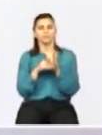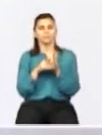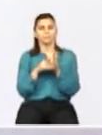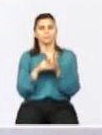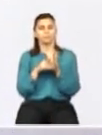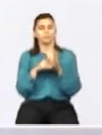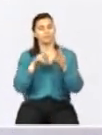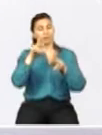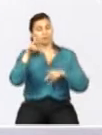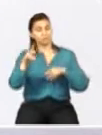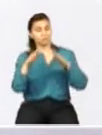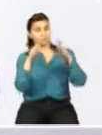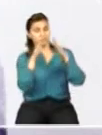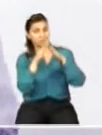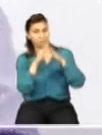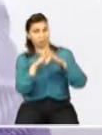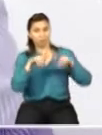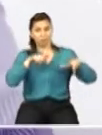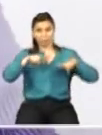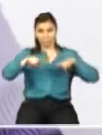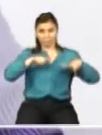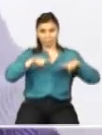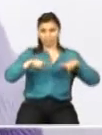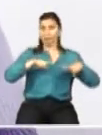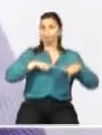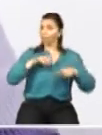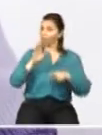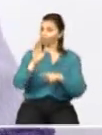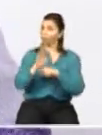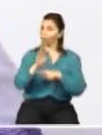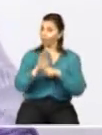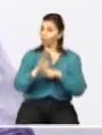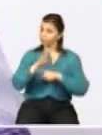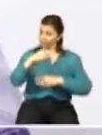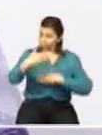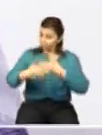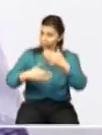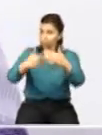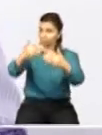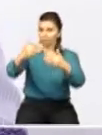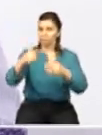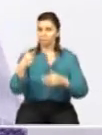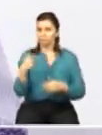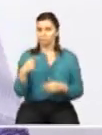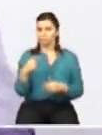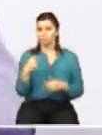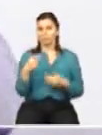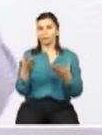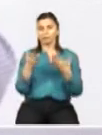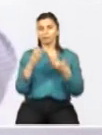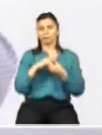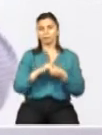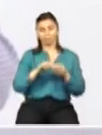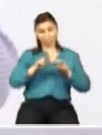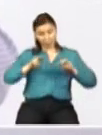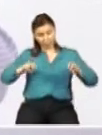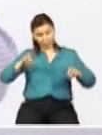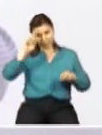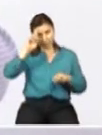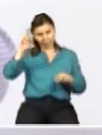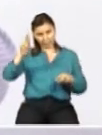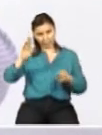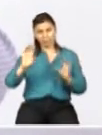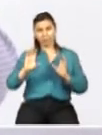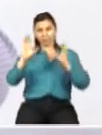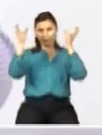todos que aqui moram, que trabalham, têm contribuído para o avanço de Sete Lagoas. Quero cumprimentar a mesa diretora pela